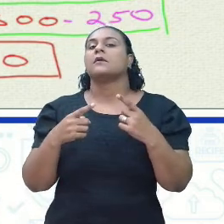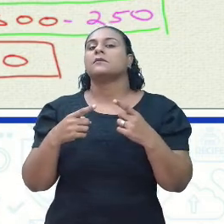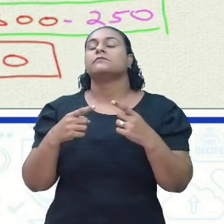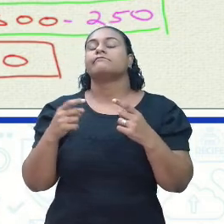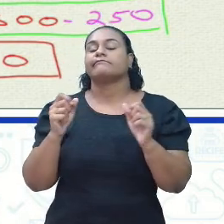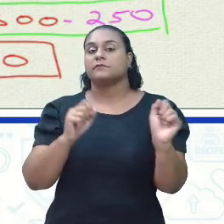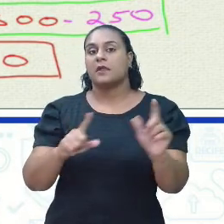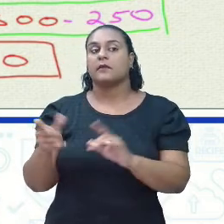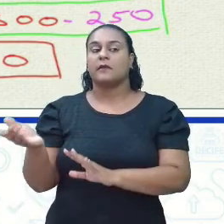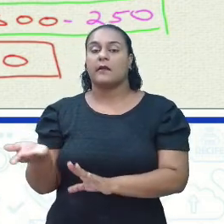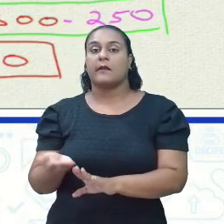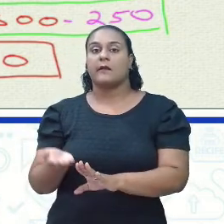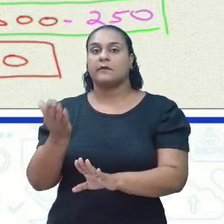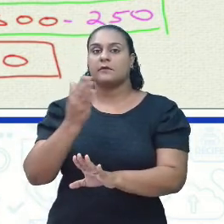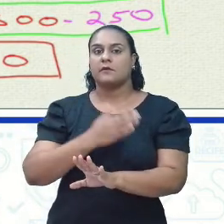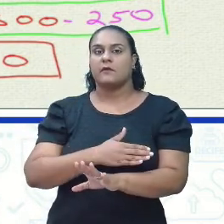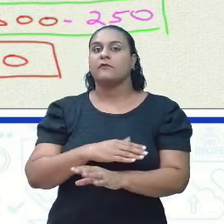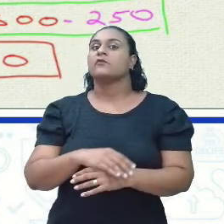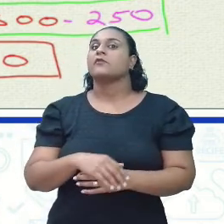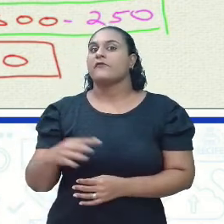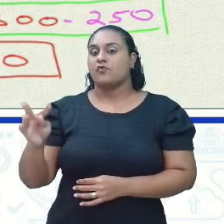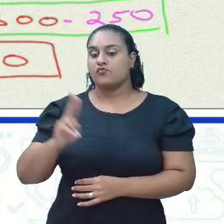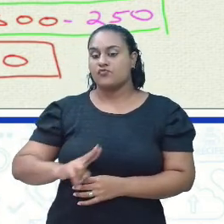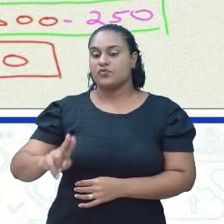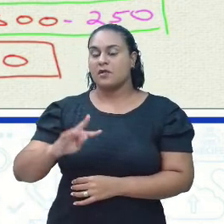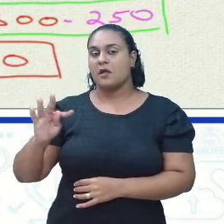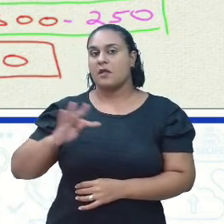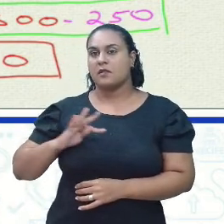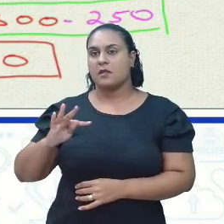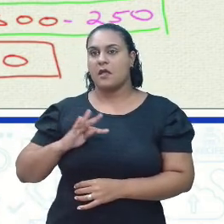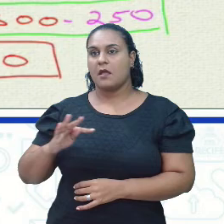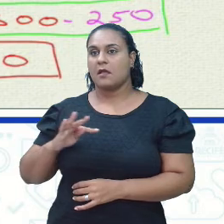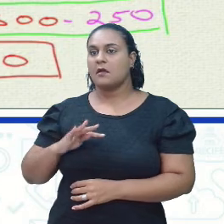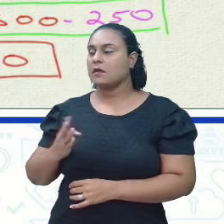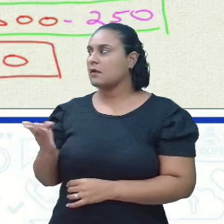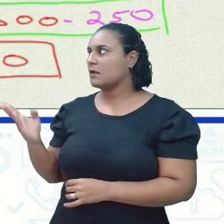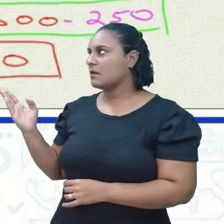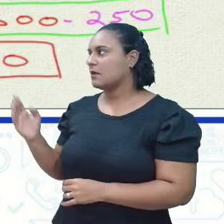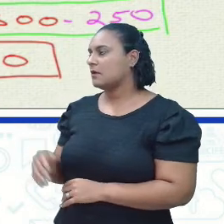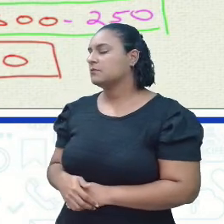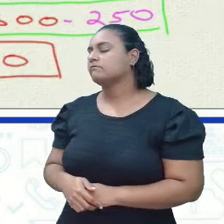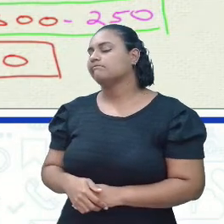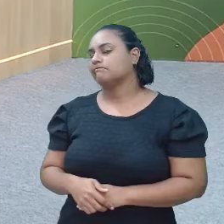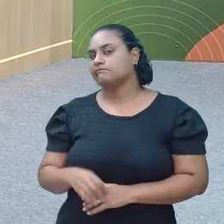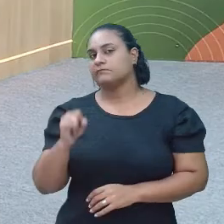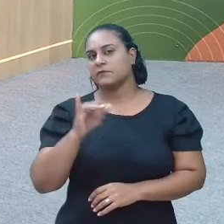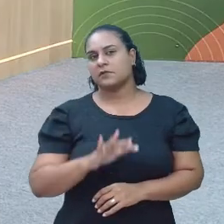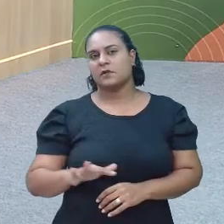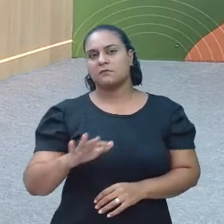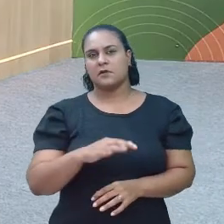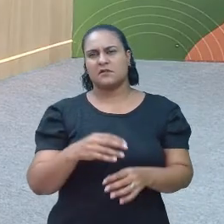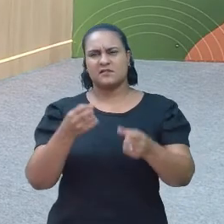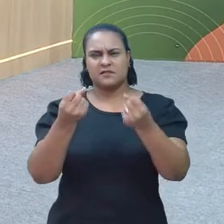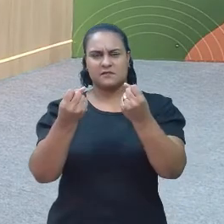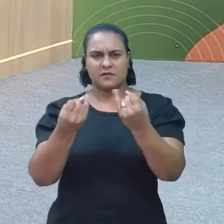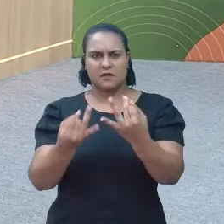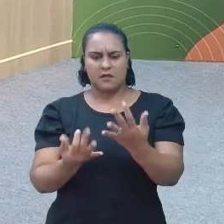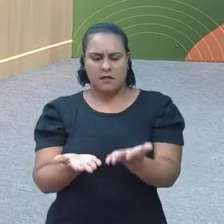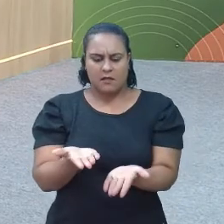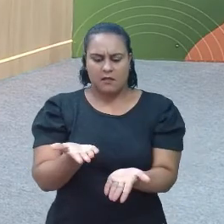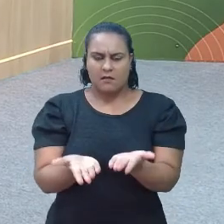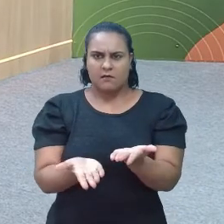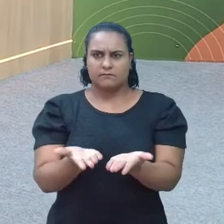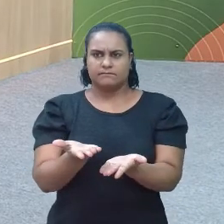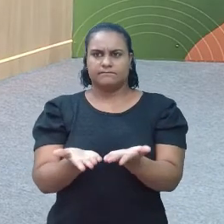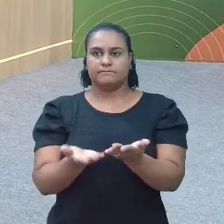telas anteriores foram as aplicações da técnica, né? E o que está aqui nessa tela é a explicação do equilíbrio.